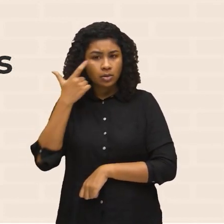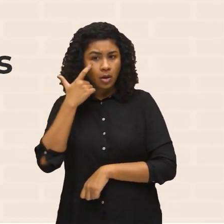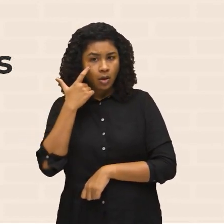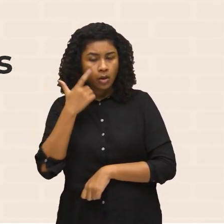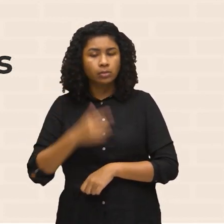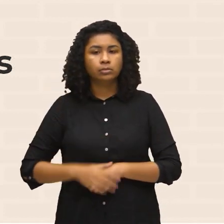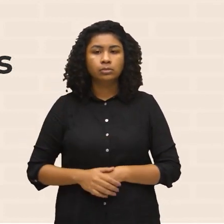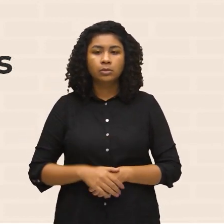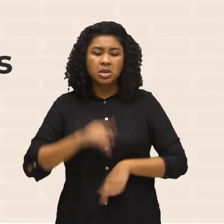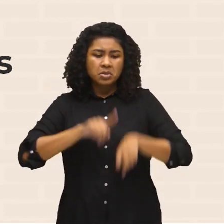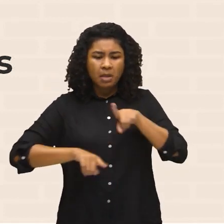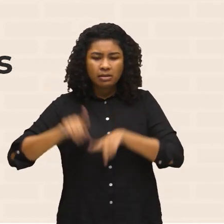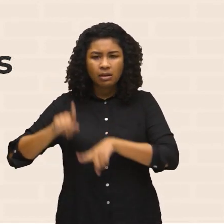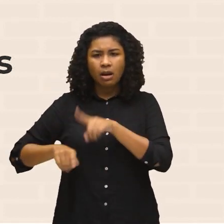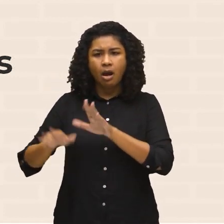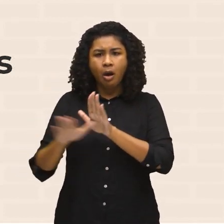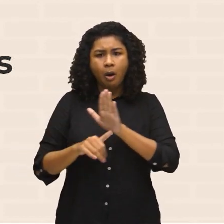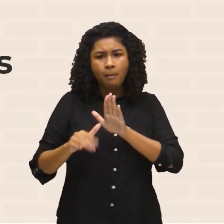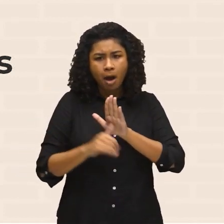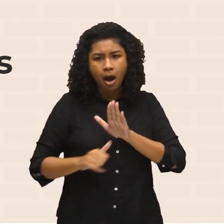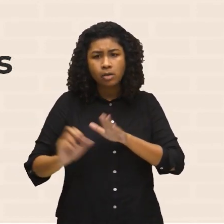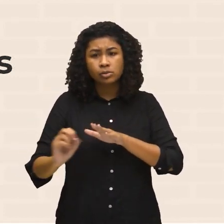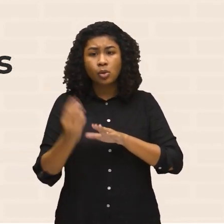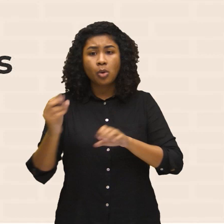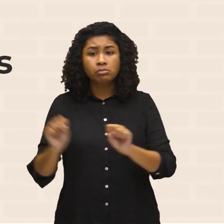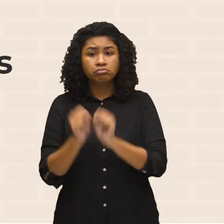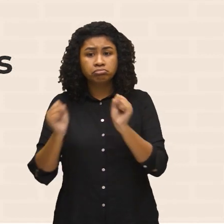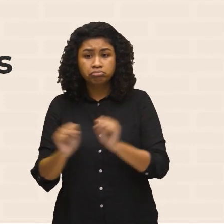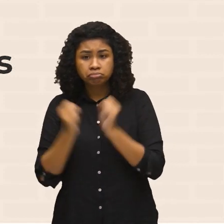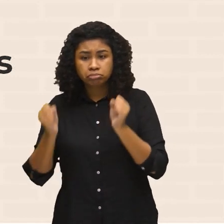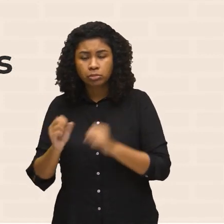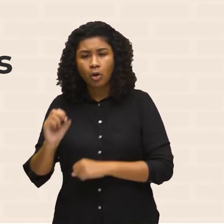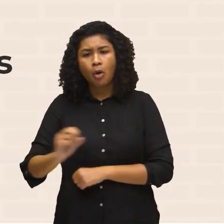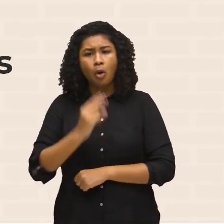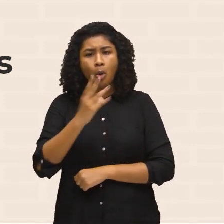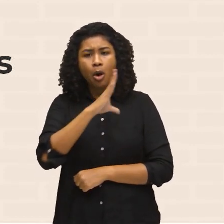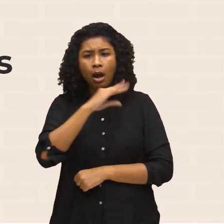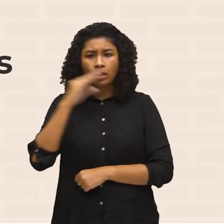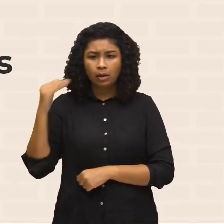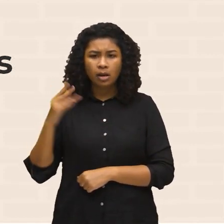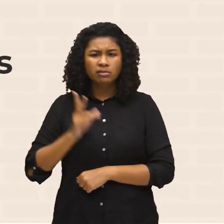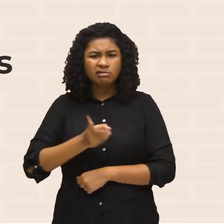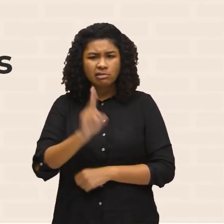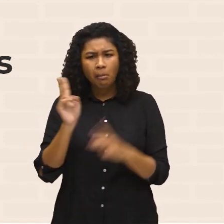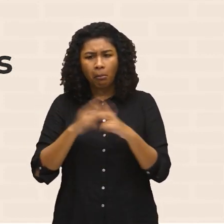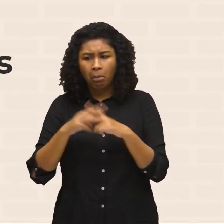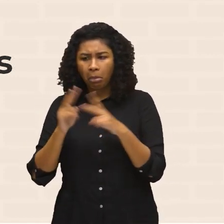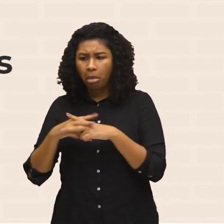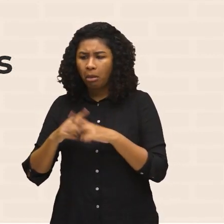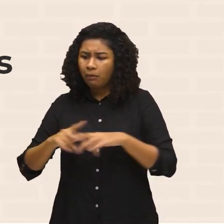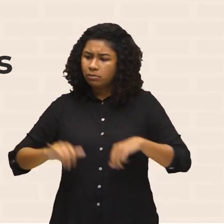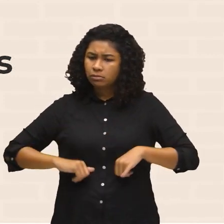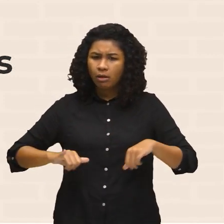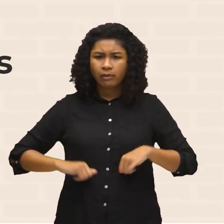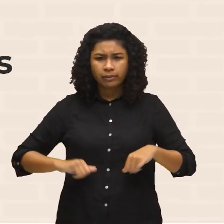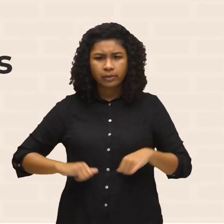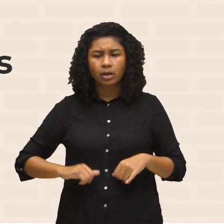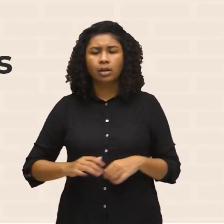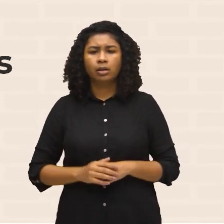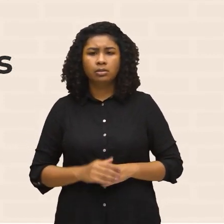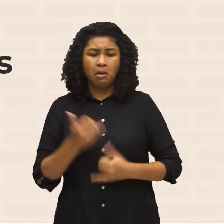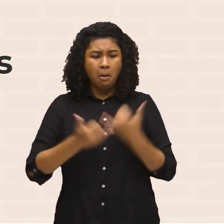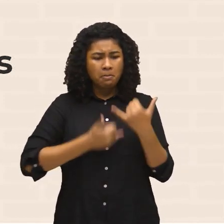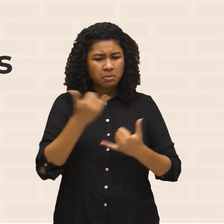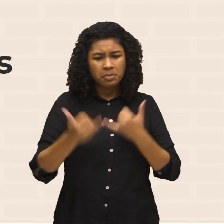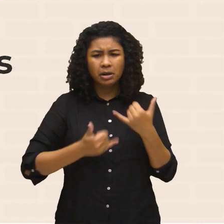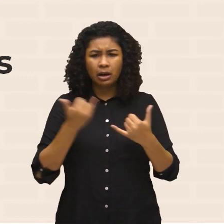roubados, danificados, envolvidos em brigas e levando sempre a pior, né? Excluído das brincadeiras, está